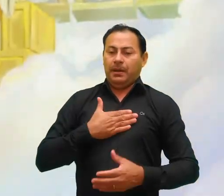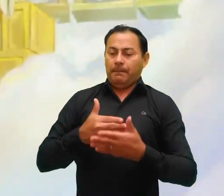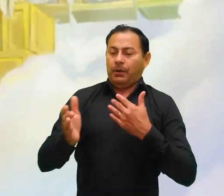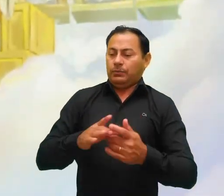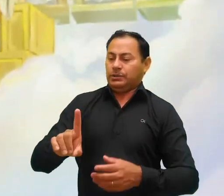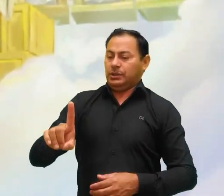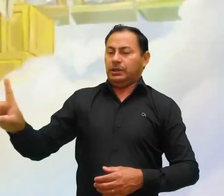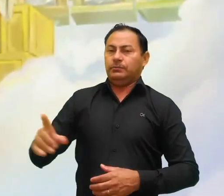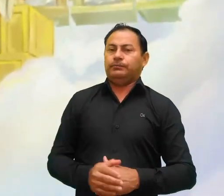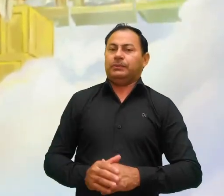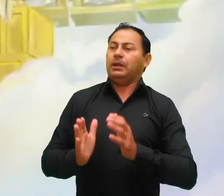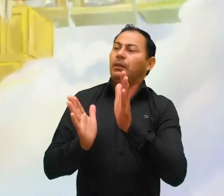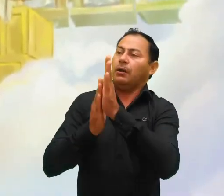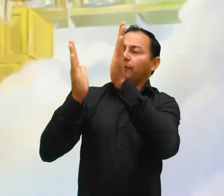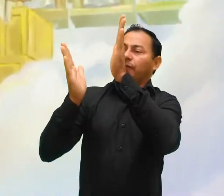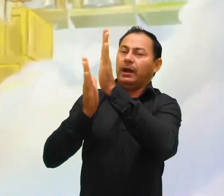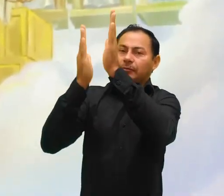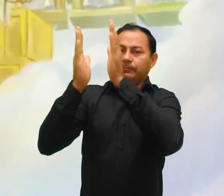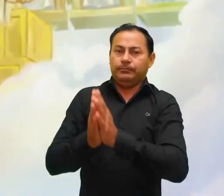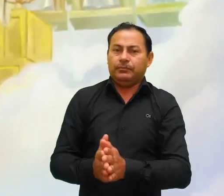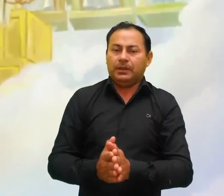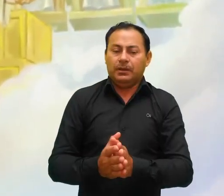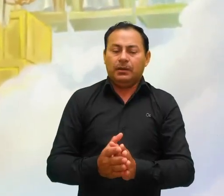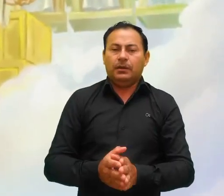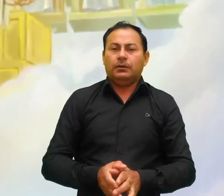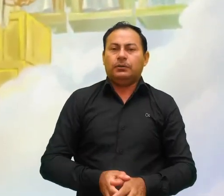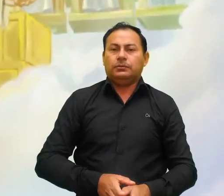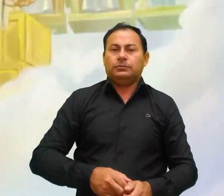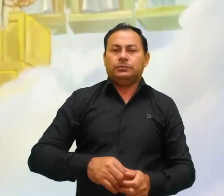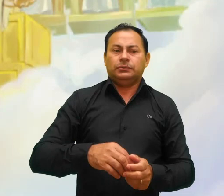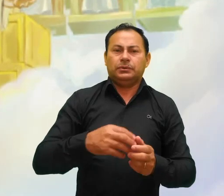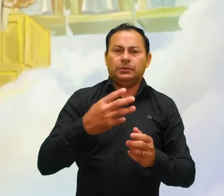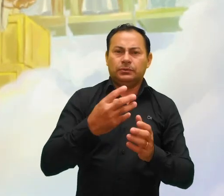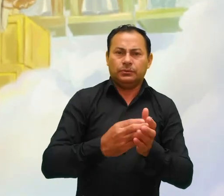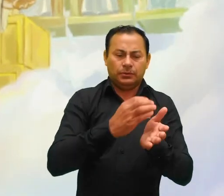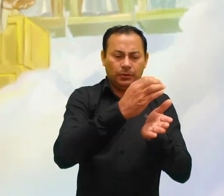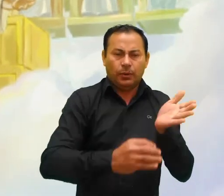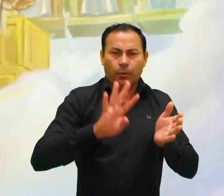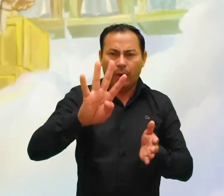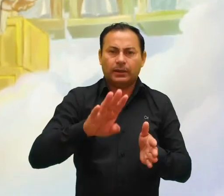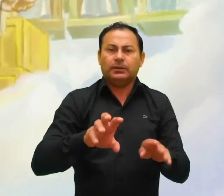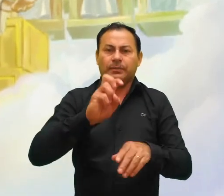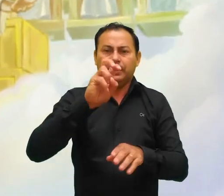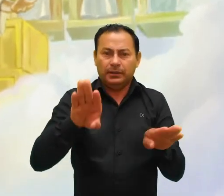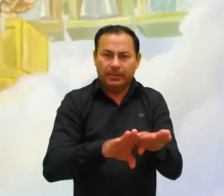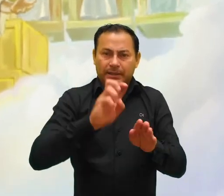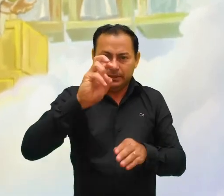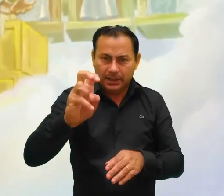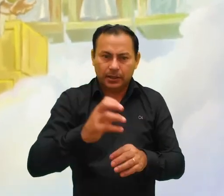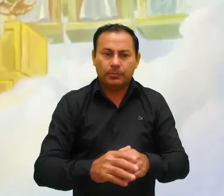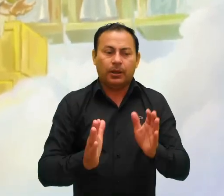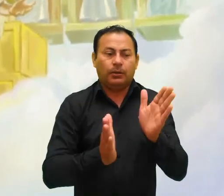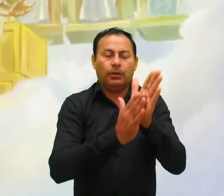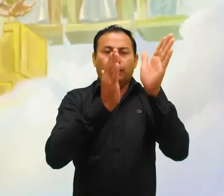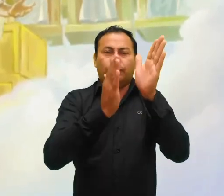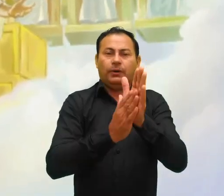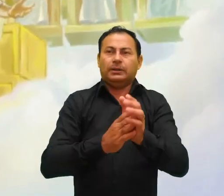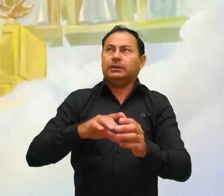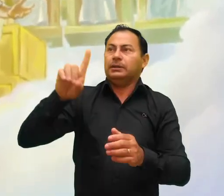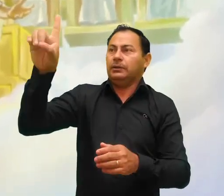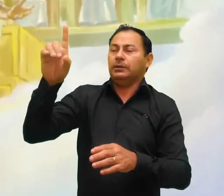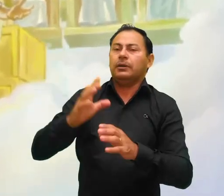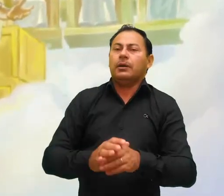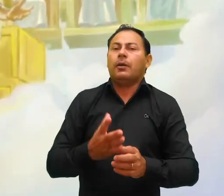mão direita, louvai-o. Nos capítulos 4 e 5 observamos um louvor e uma adoração muito bonitos e que Deus, o